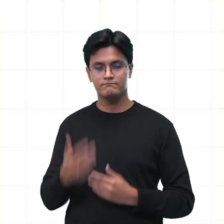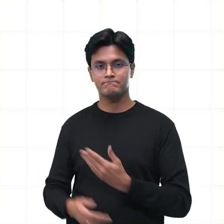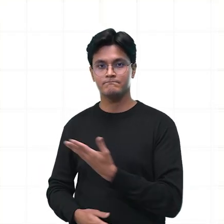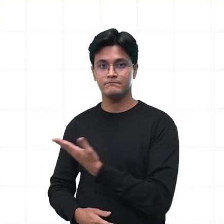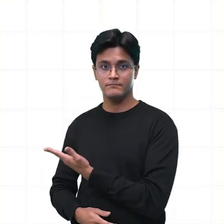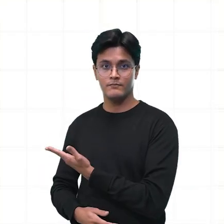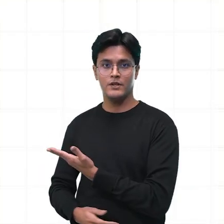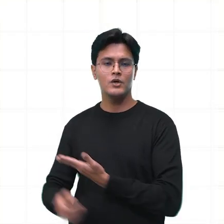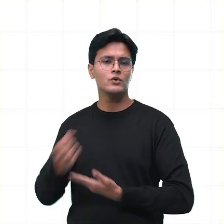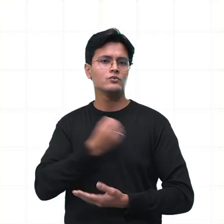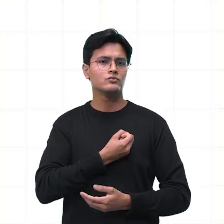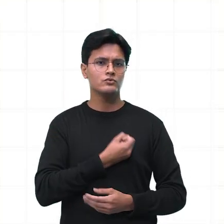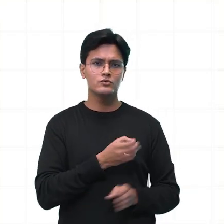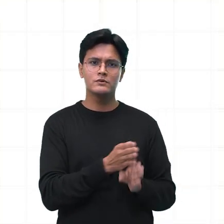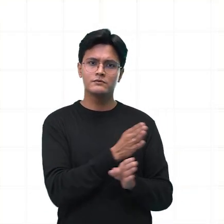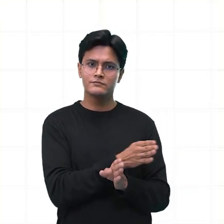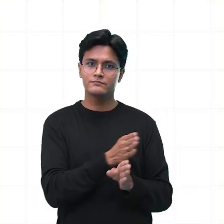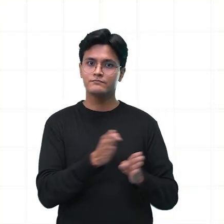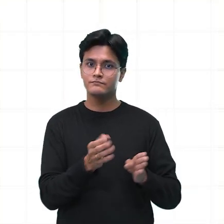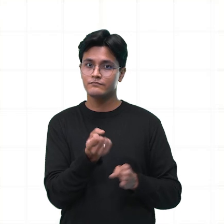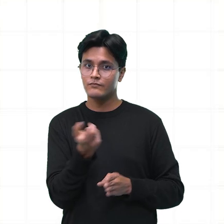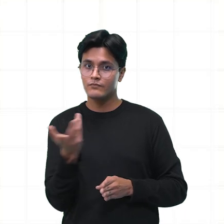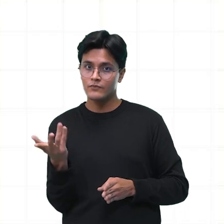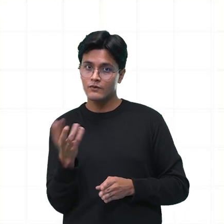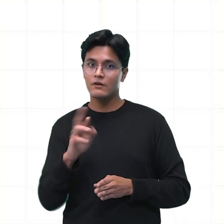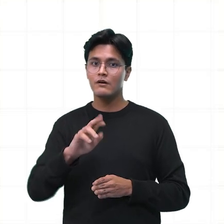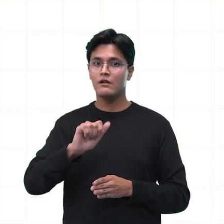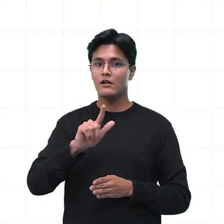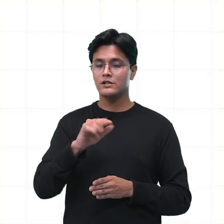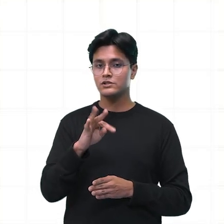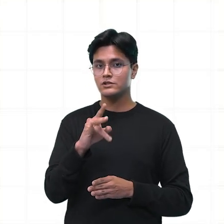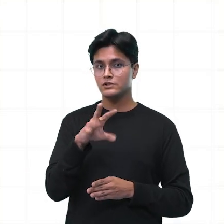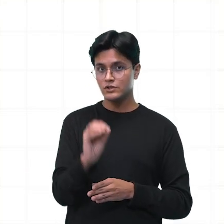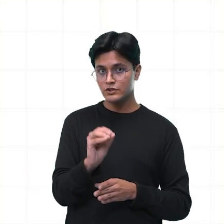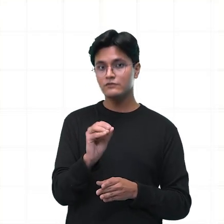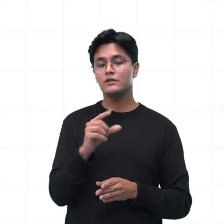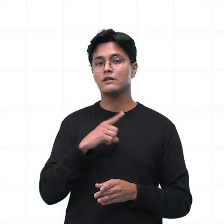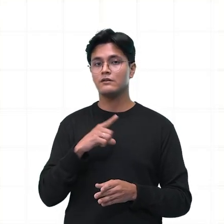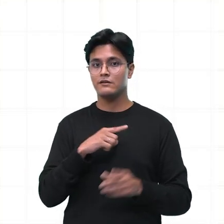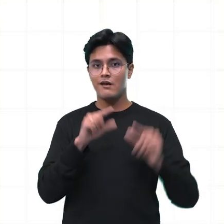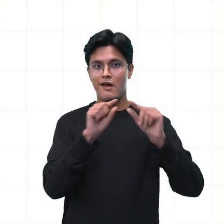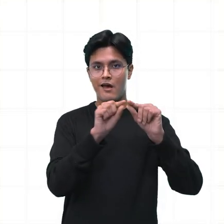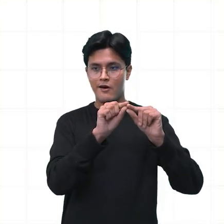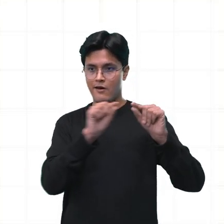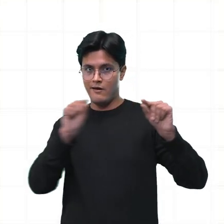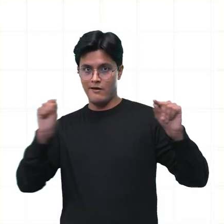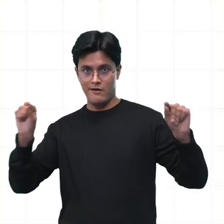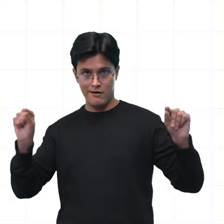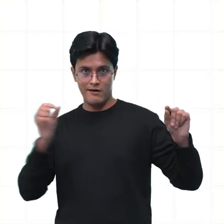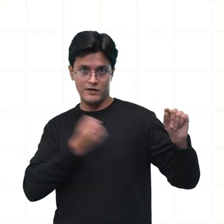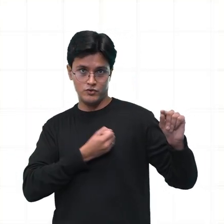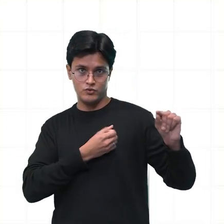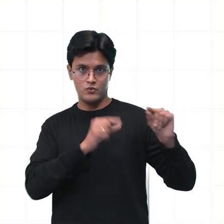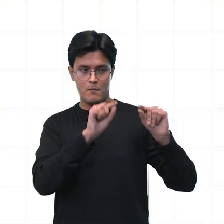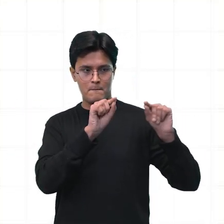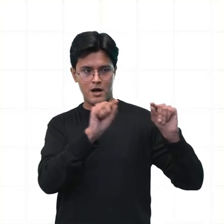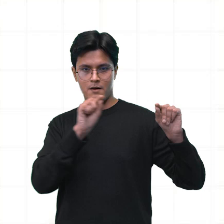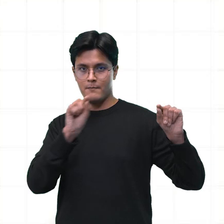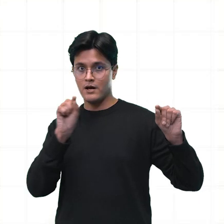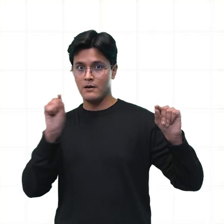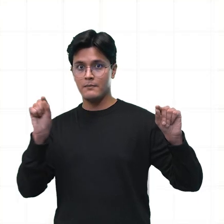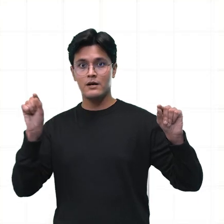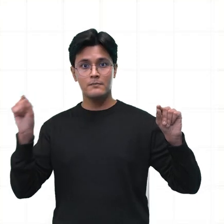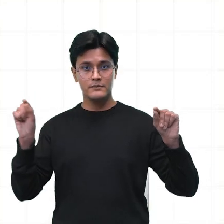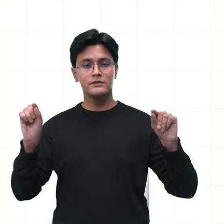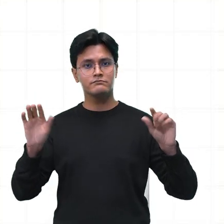número inteiro relativo e posição na reta numérica Então antes de de